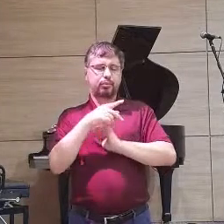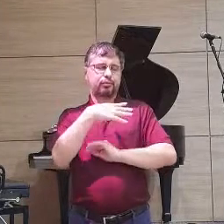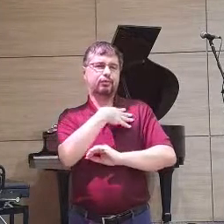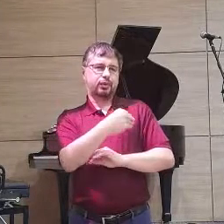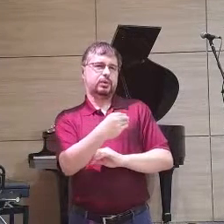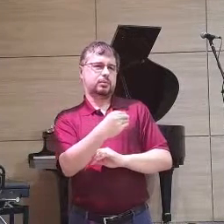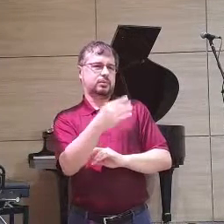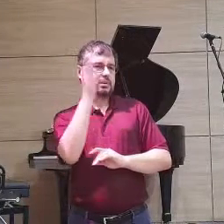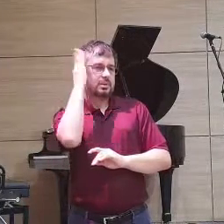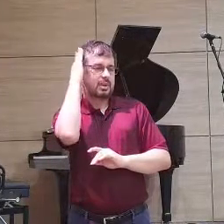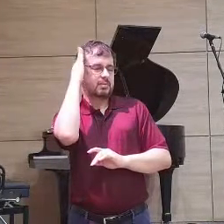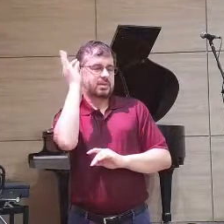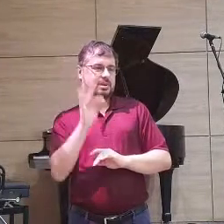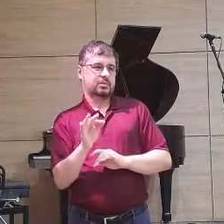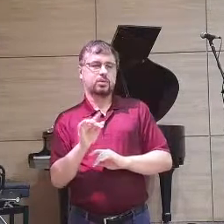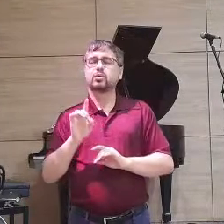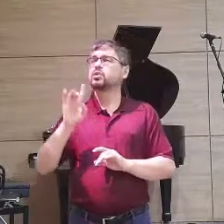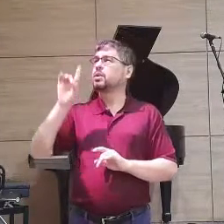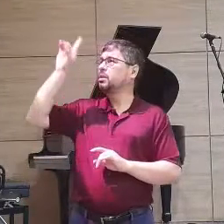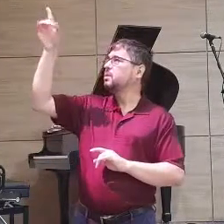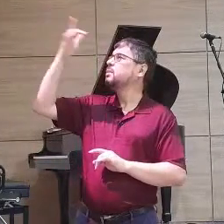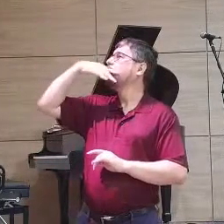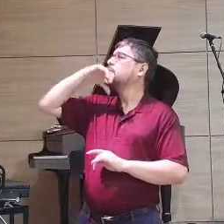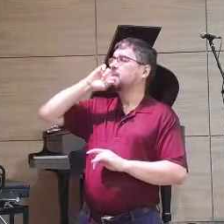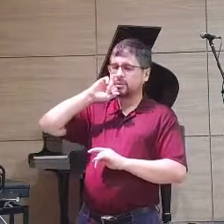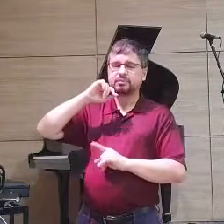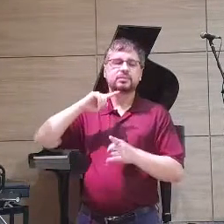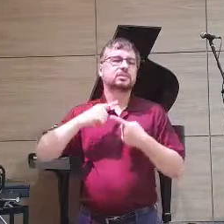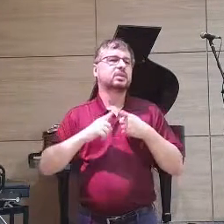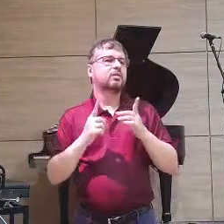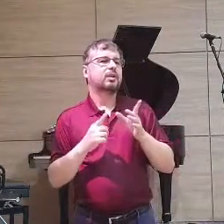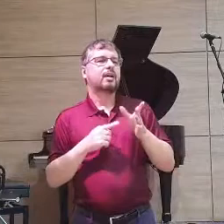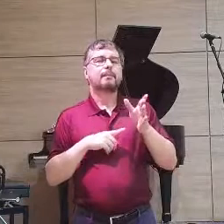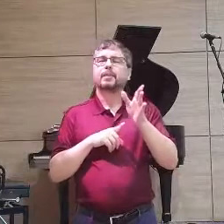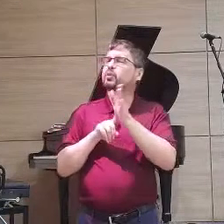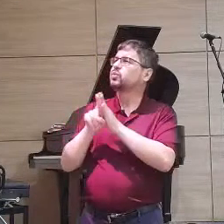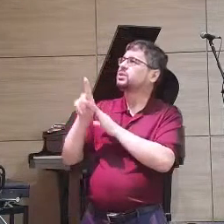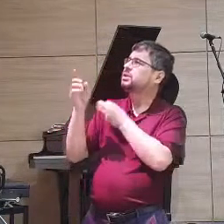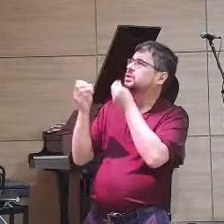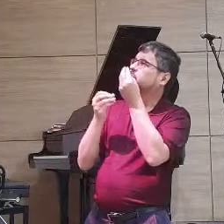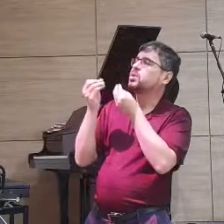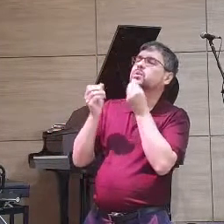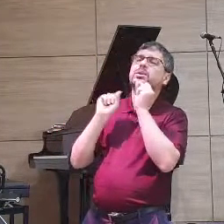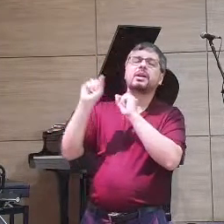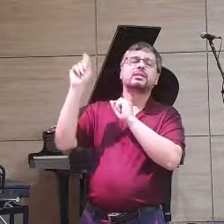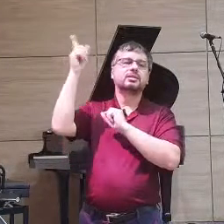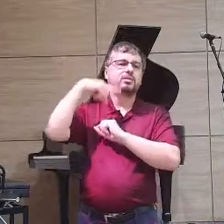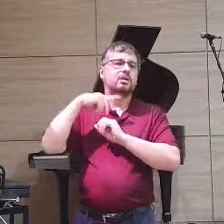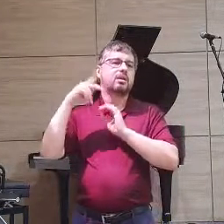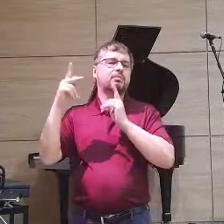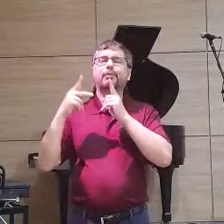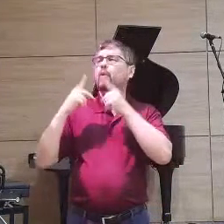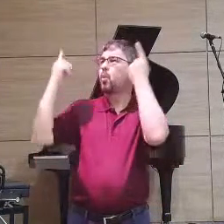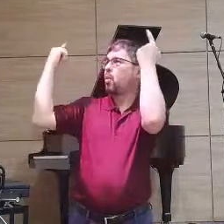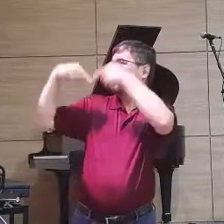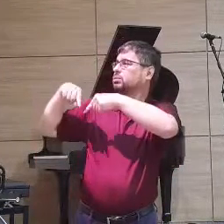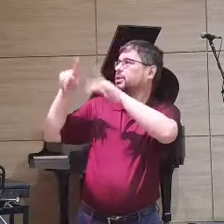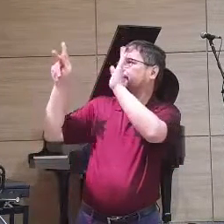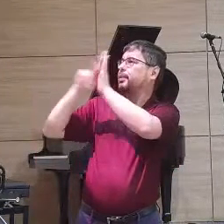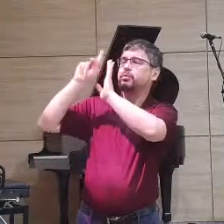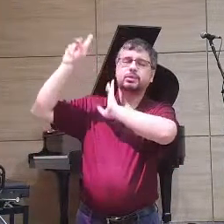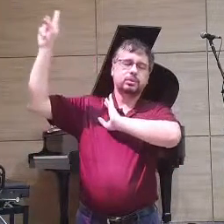senão o pai então especular aquilo que é de Deus é uma Cintia ao próprio Deus